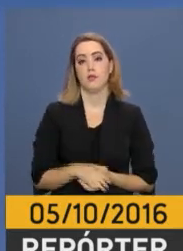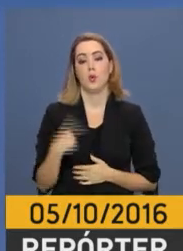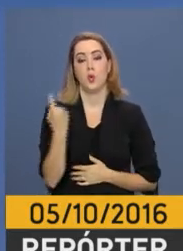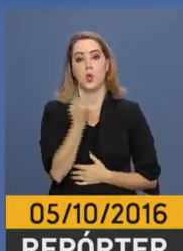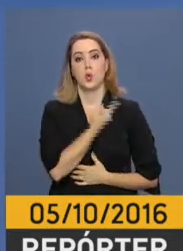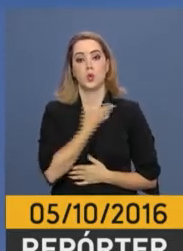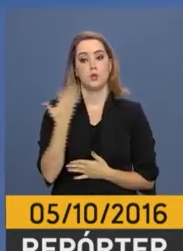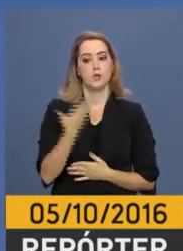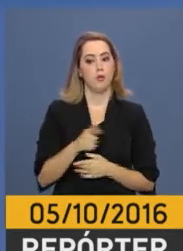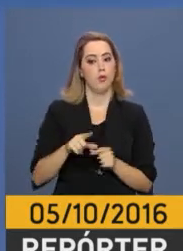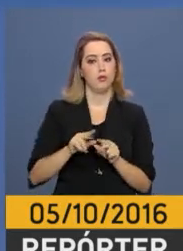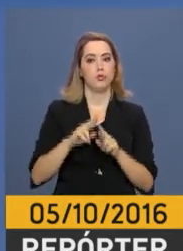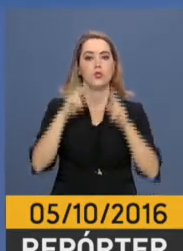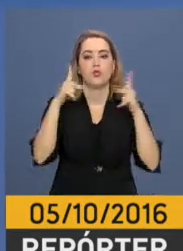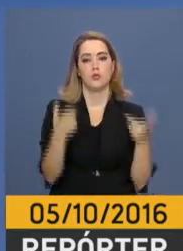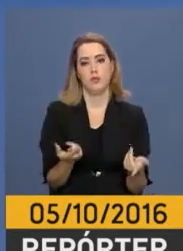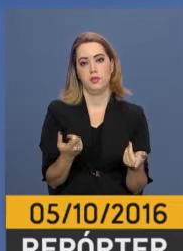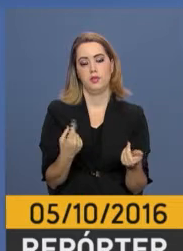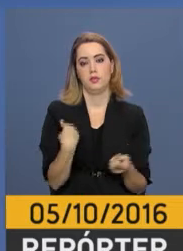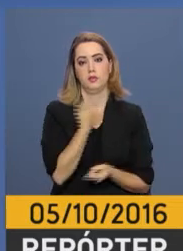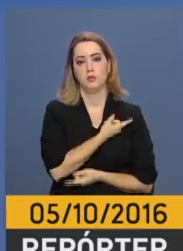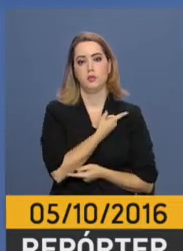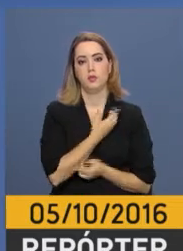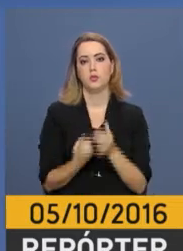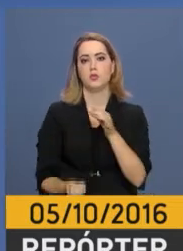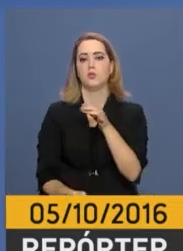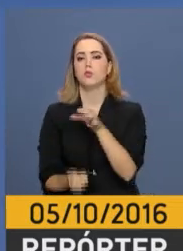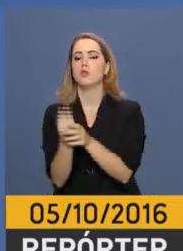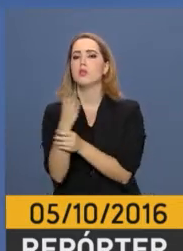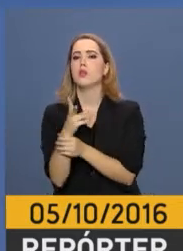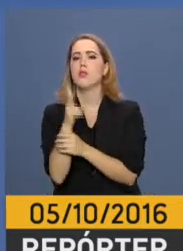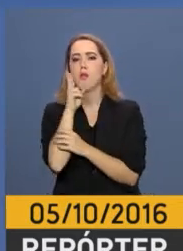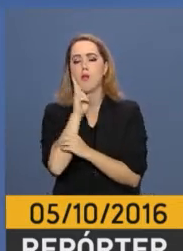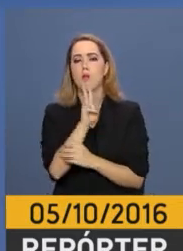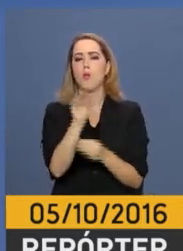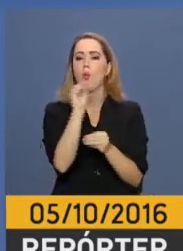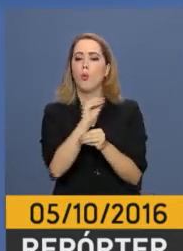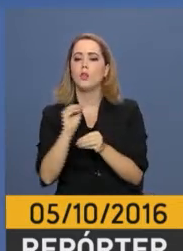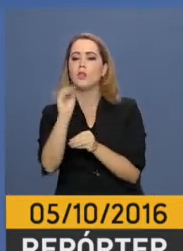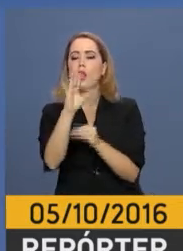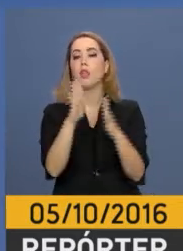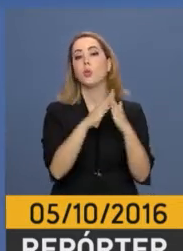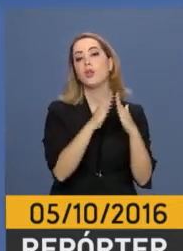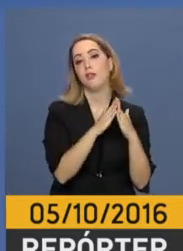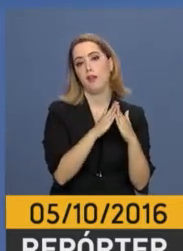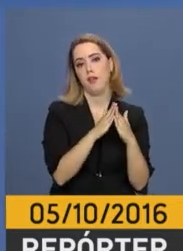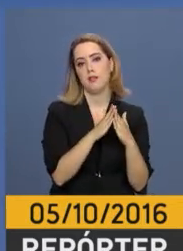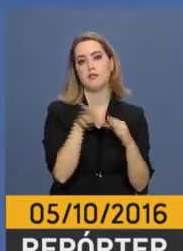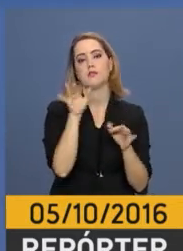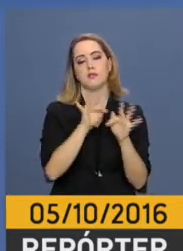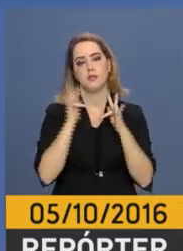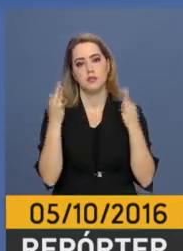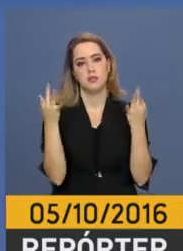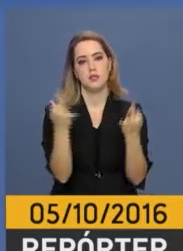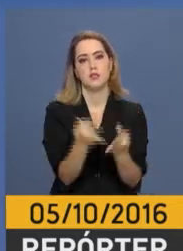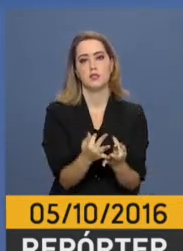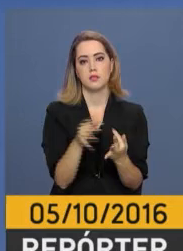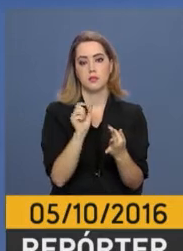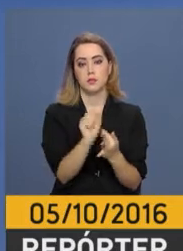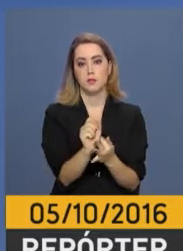passo nessa direção é criar um sistema de acompanhamento domiciliar das famílias mais